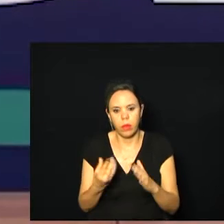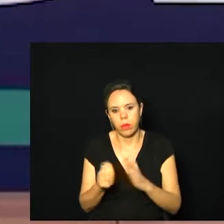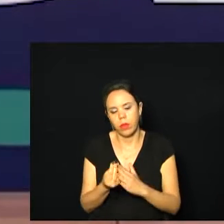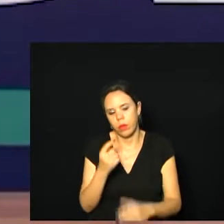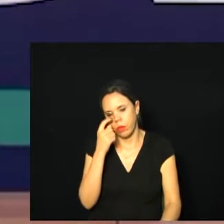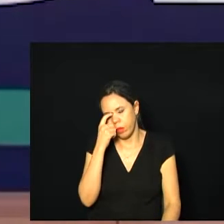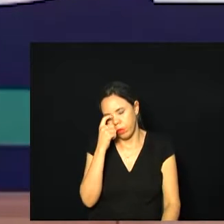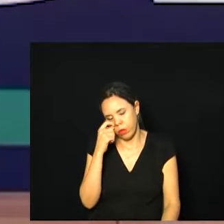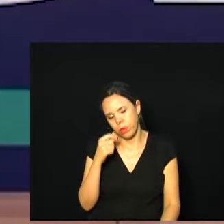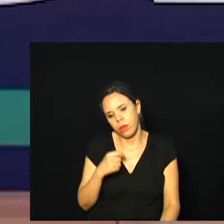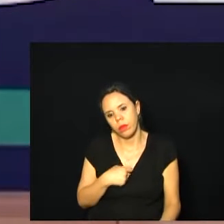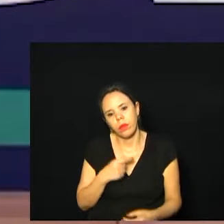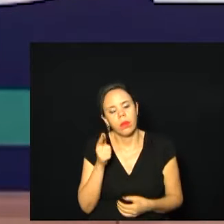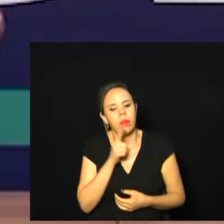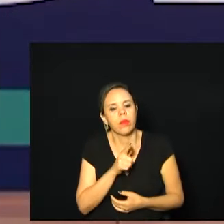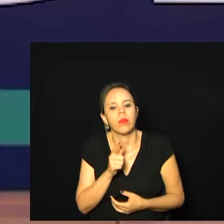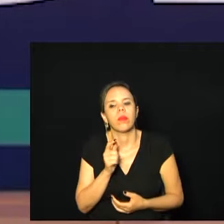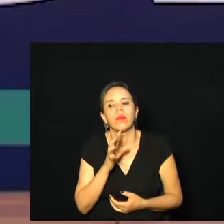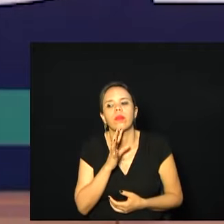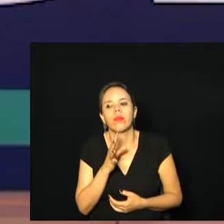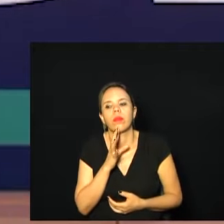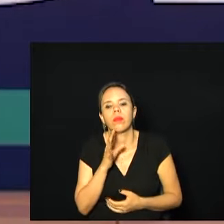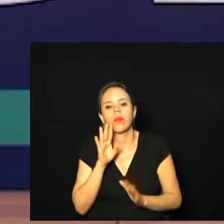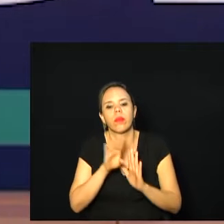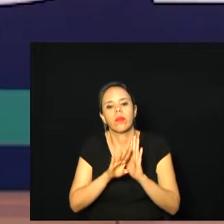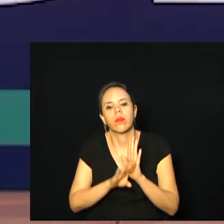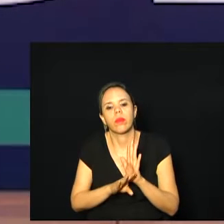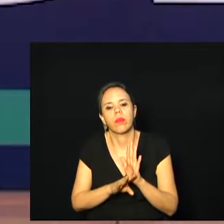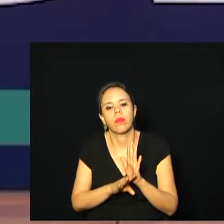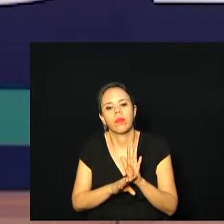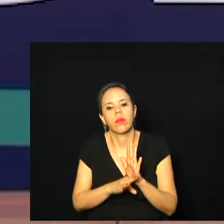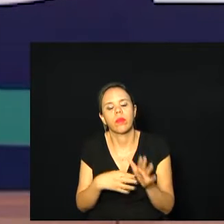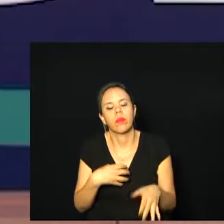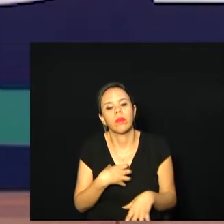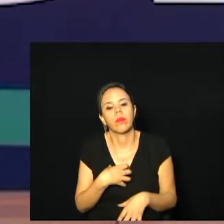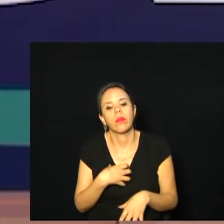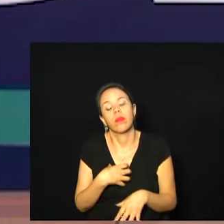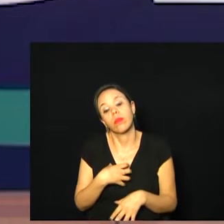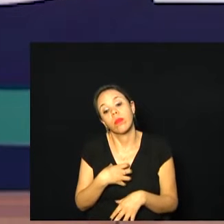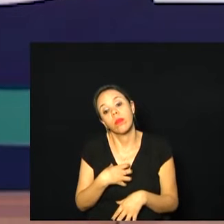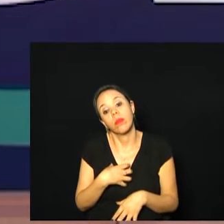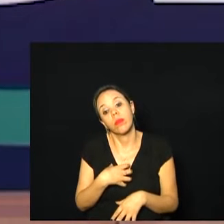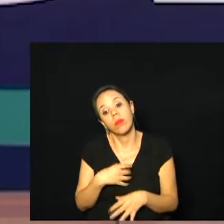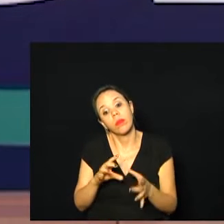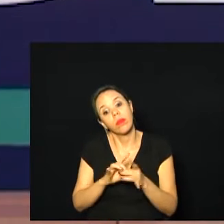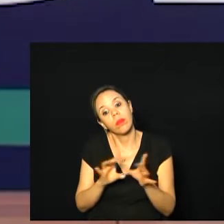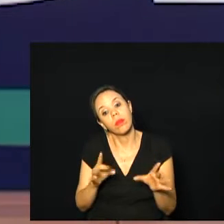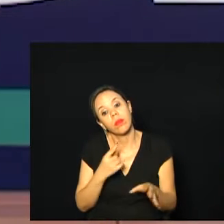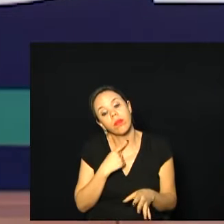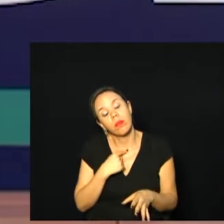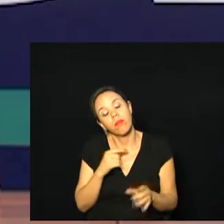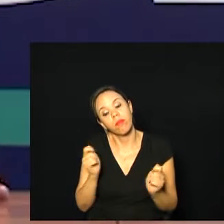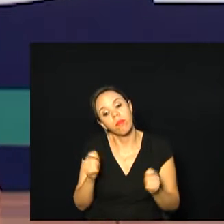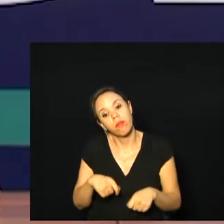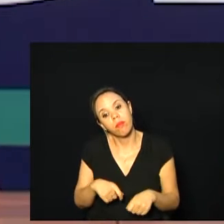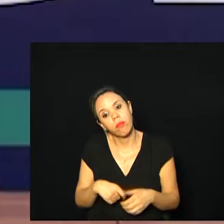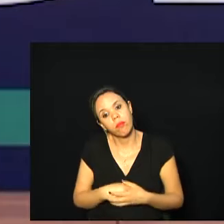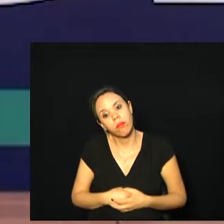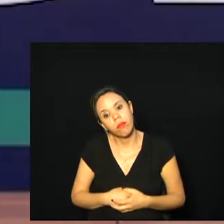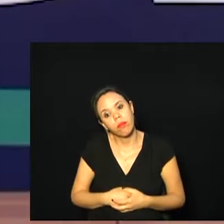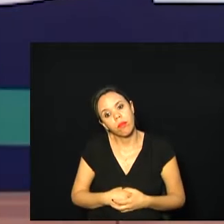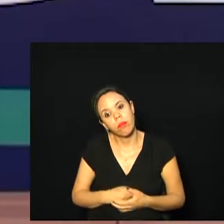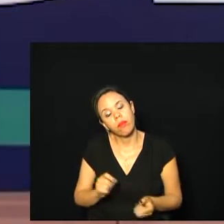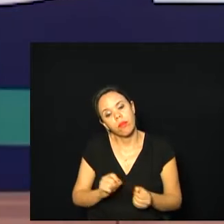Sanasa para que eles conheçam o programa e sintam-se à disposição, com disposição